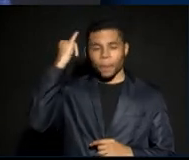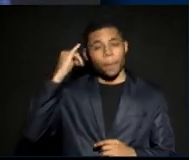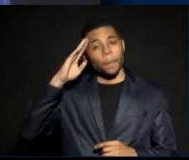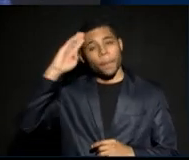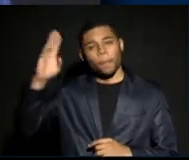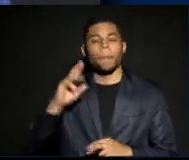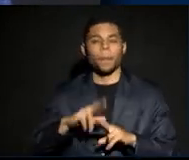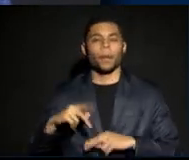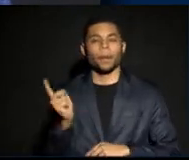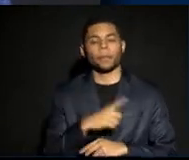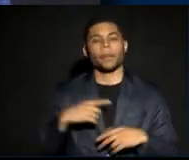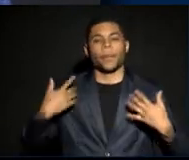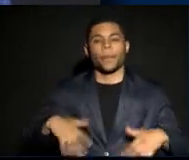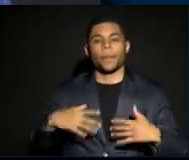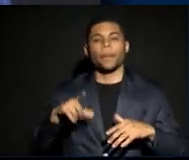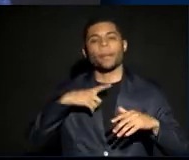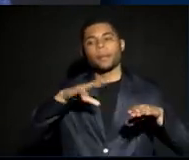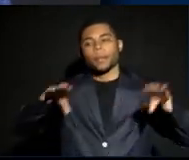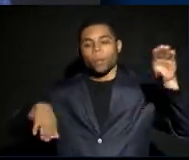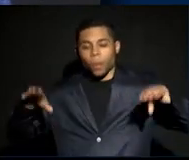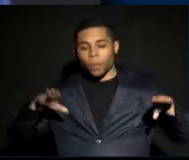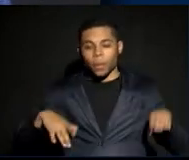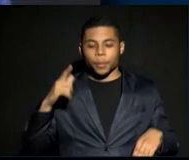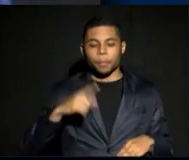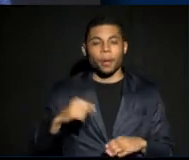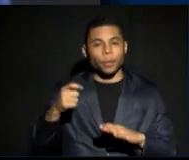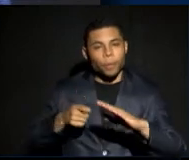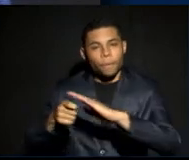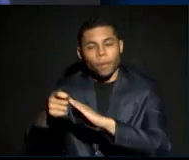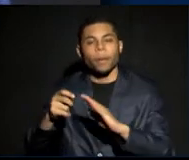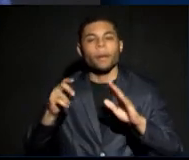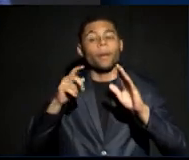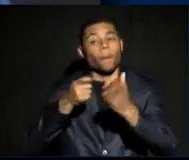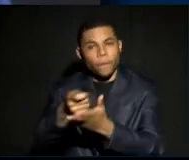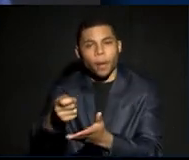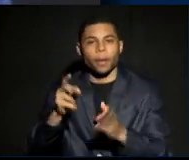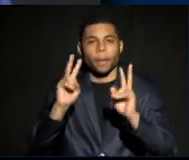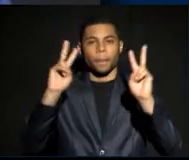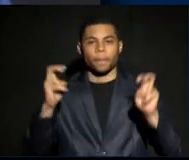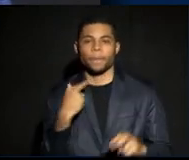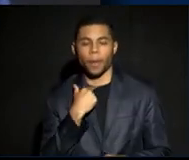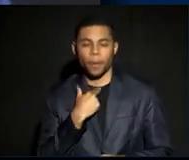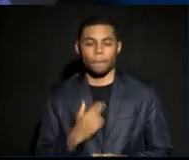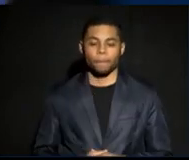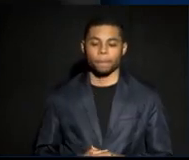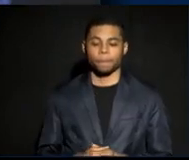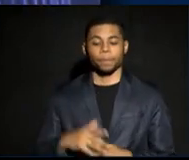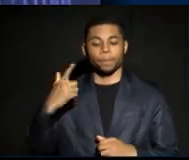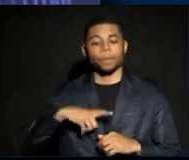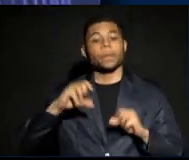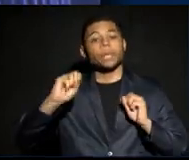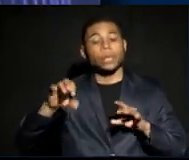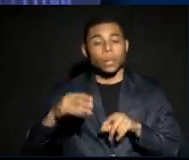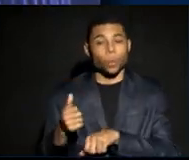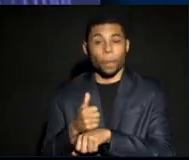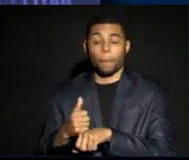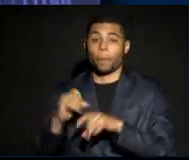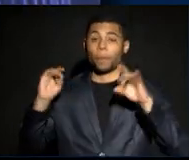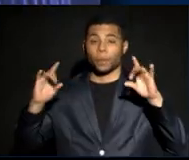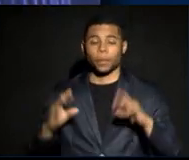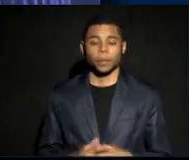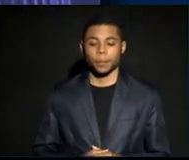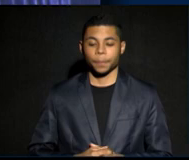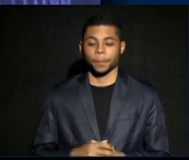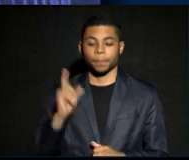principalmente que aqui tem uma questão grande desigualdade oferta de vagas né ah o ensino profissionalizante